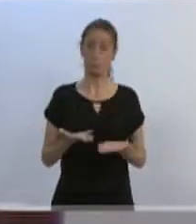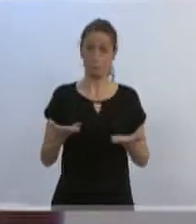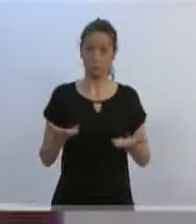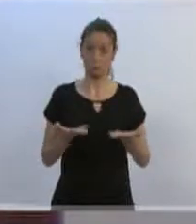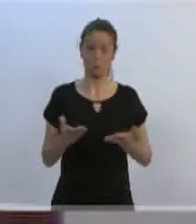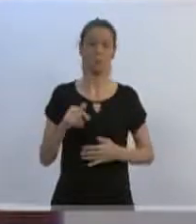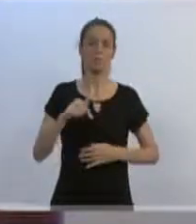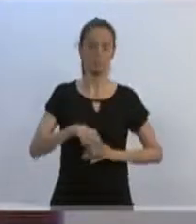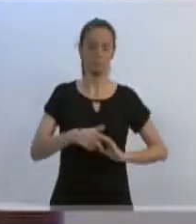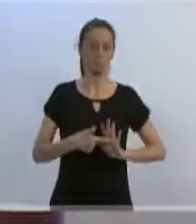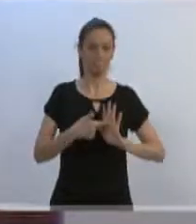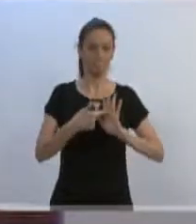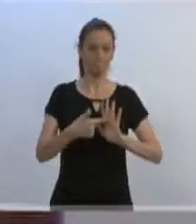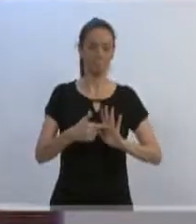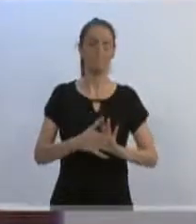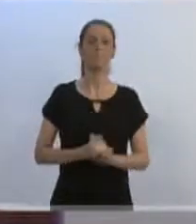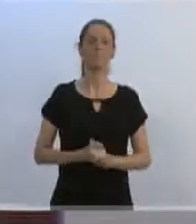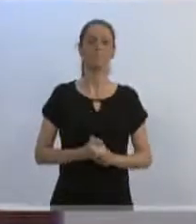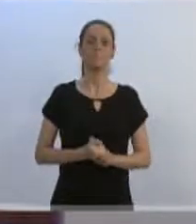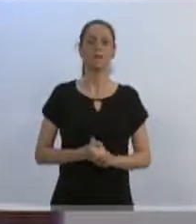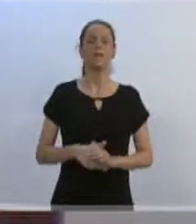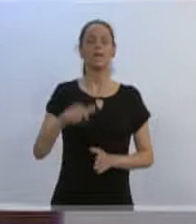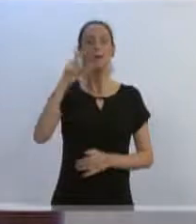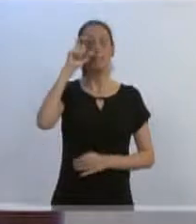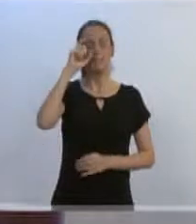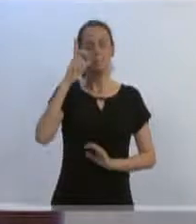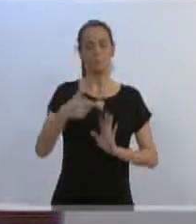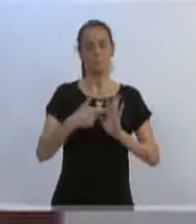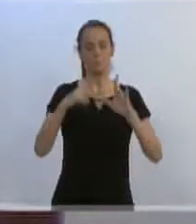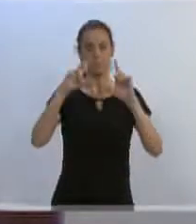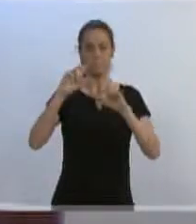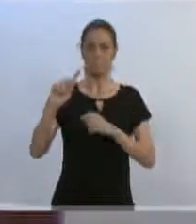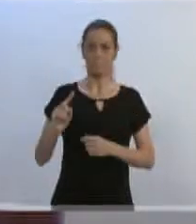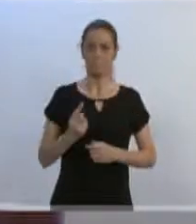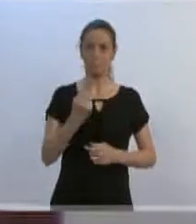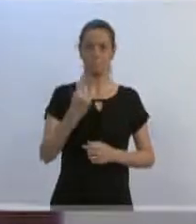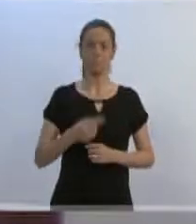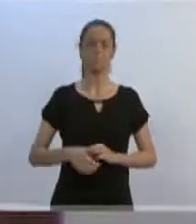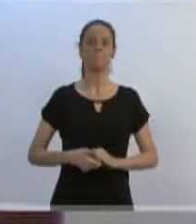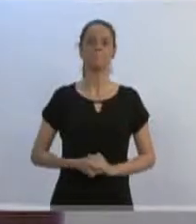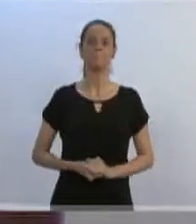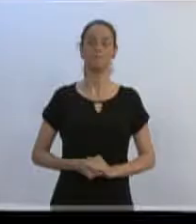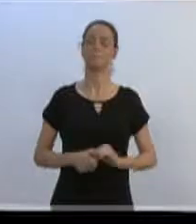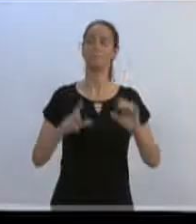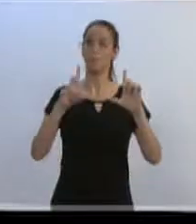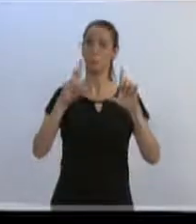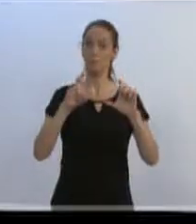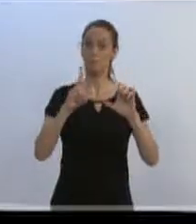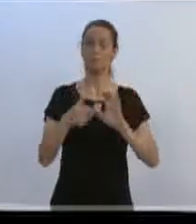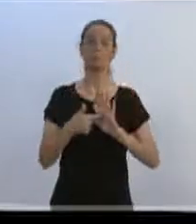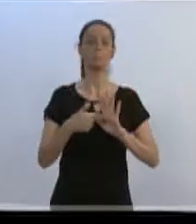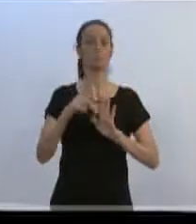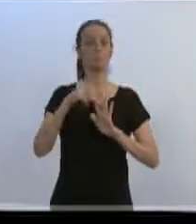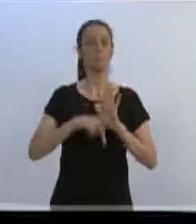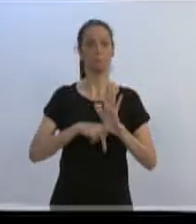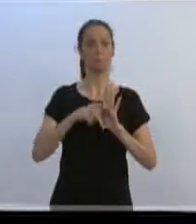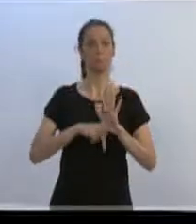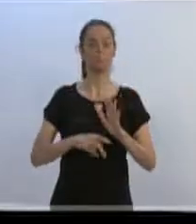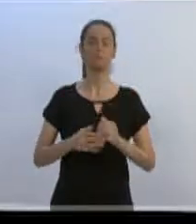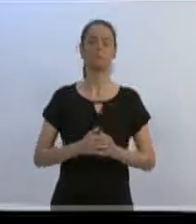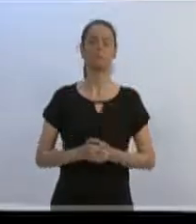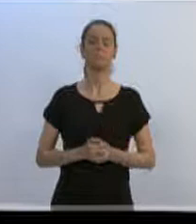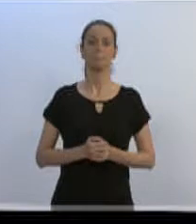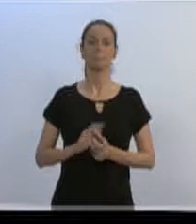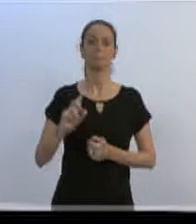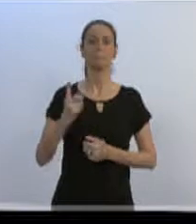casa gostaria de mostrar a primeira foto lá a foto não gosto de mostrar o projeto que não o parceiro botafoto